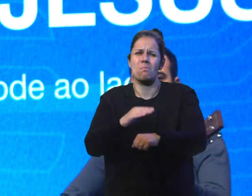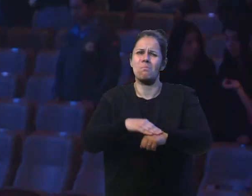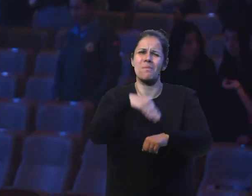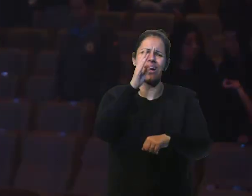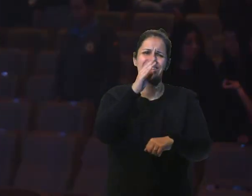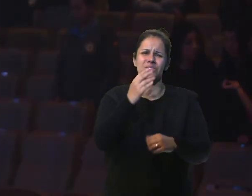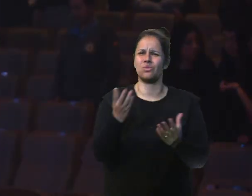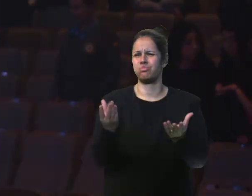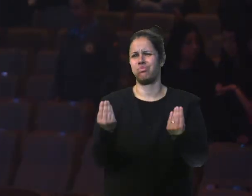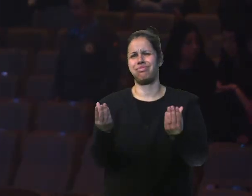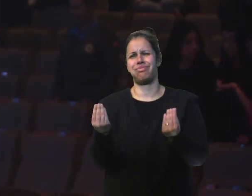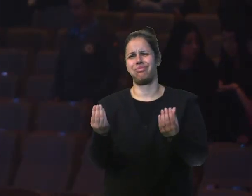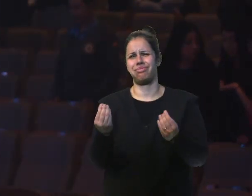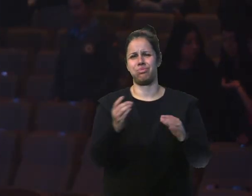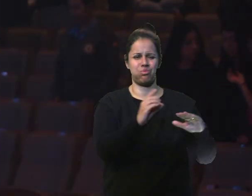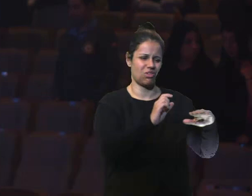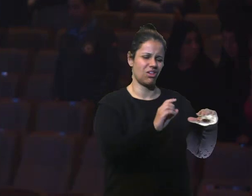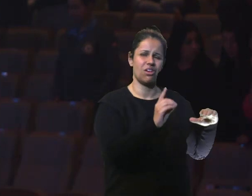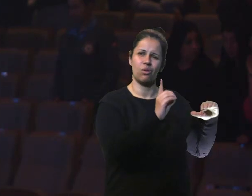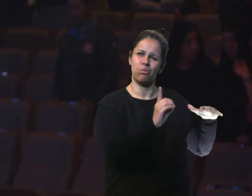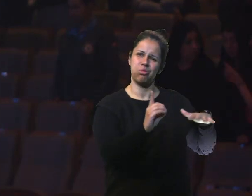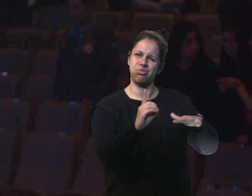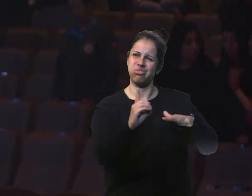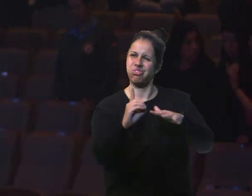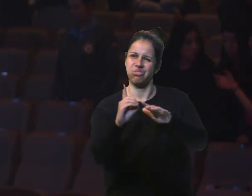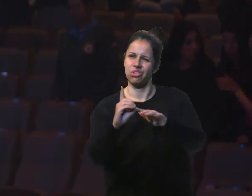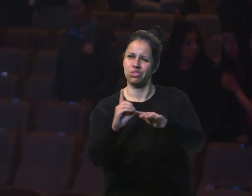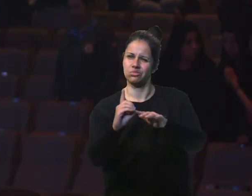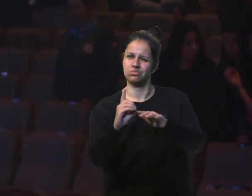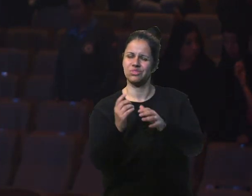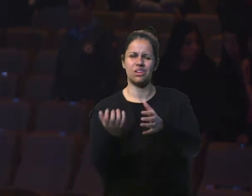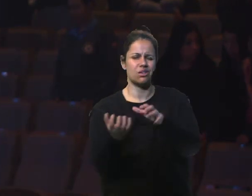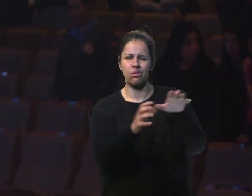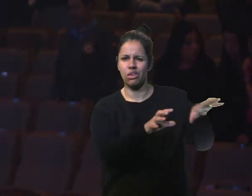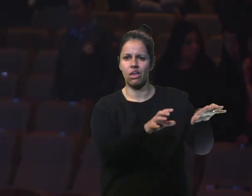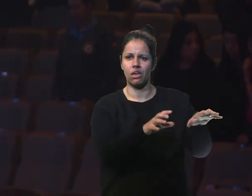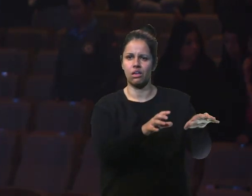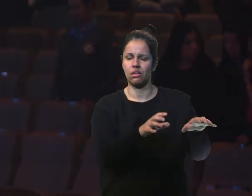Ele quer discípulos, discípulos verdadeiros.